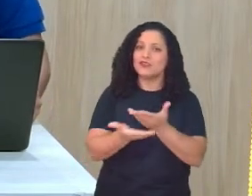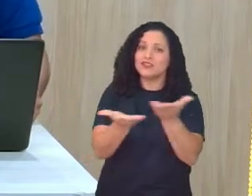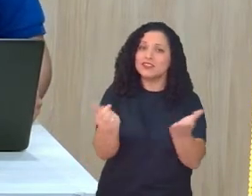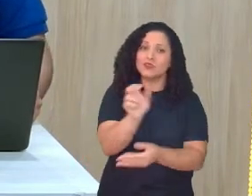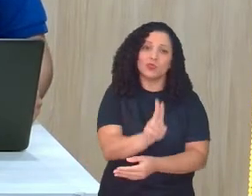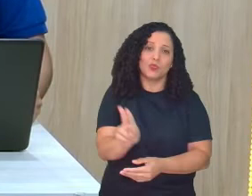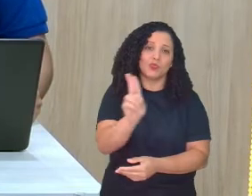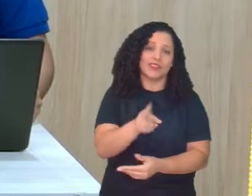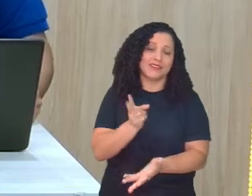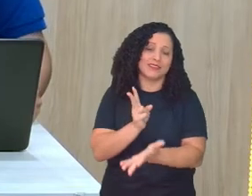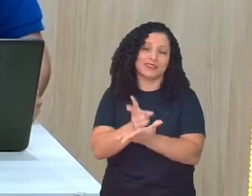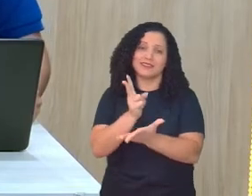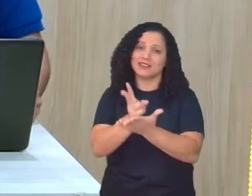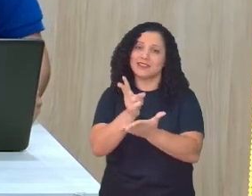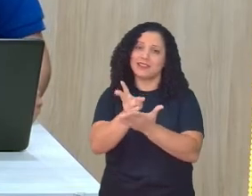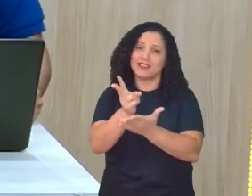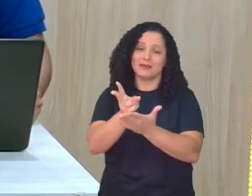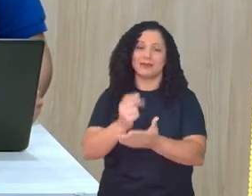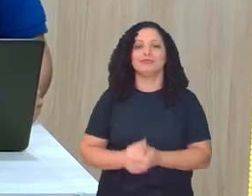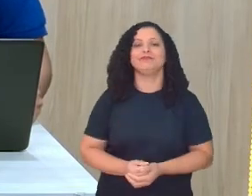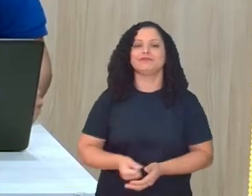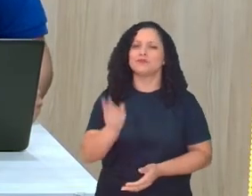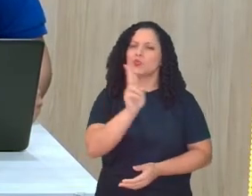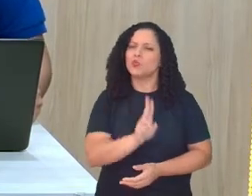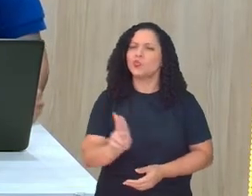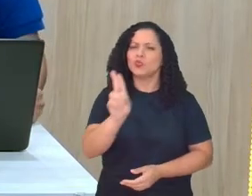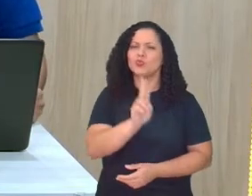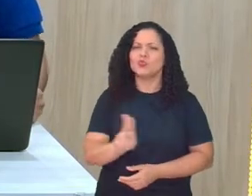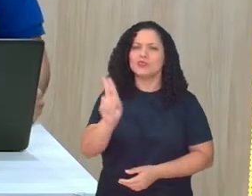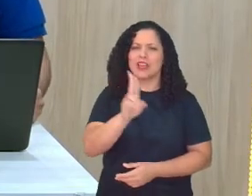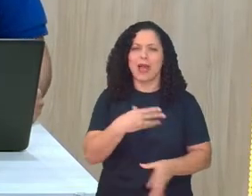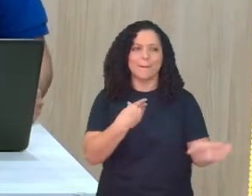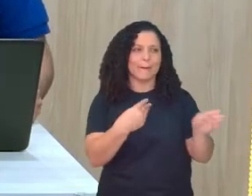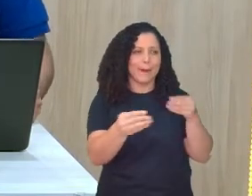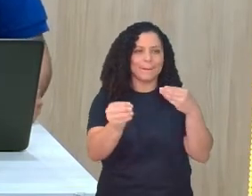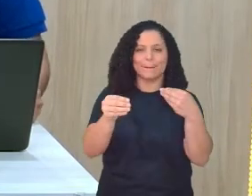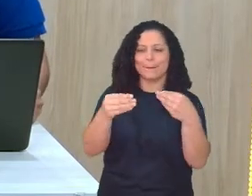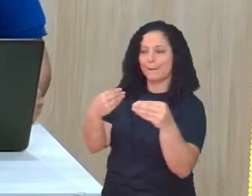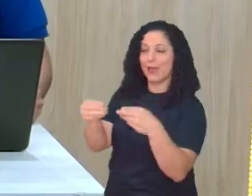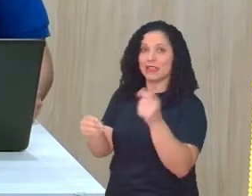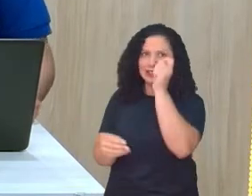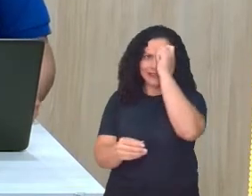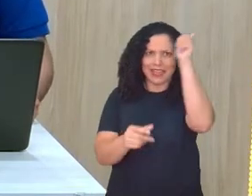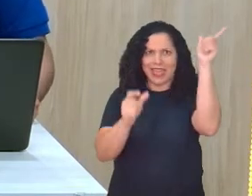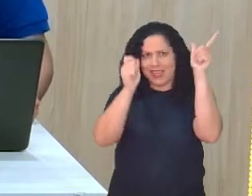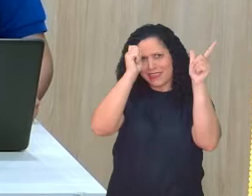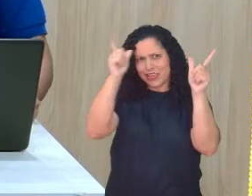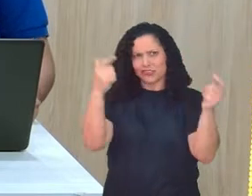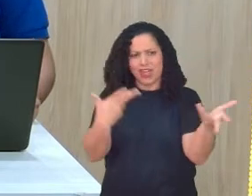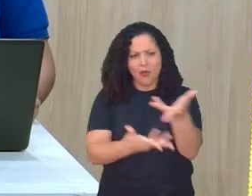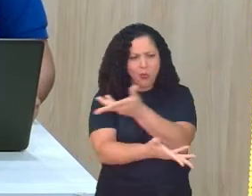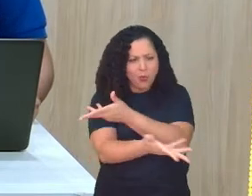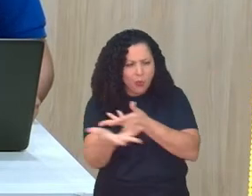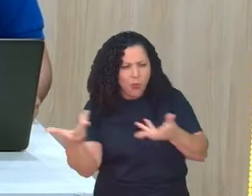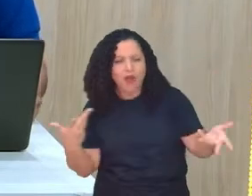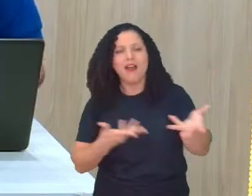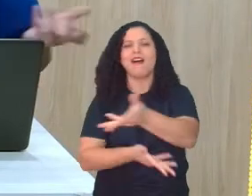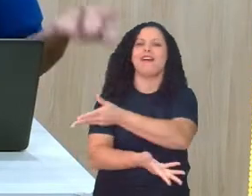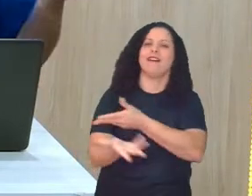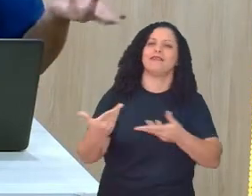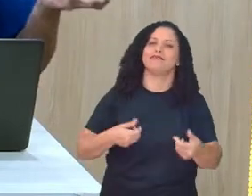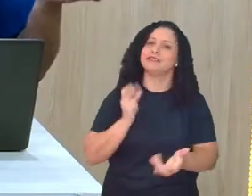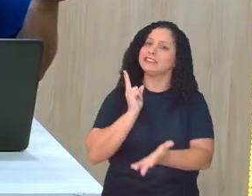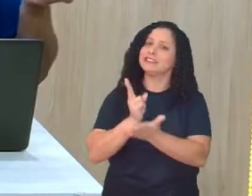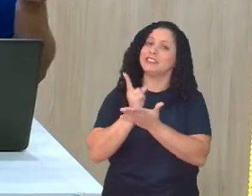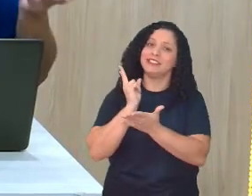conectivos o tempo inteiro. Vocês usam Verdade. conjunções o tempo inteiro. Vocês articulam as ideias do texto nas sequências o